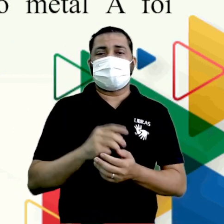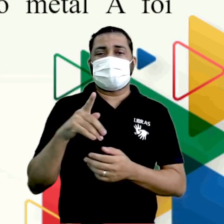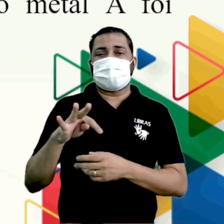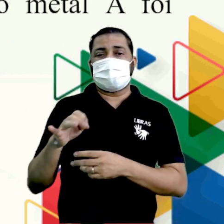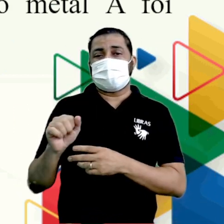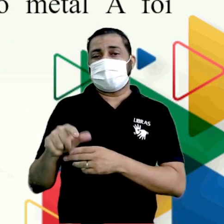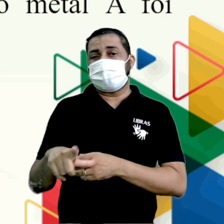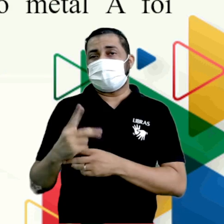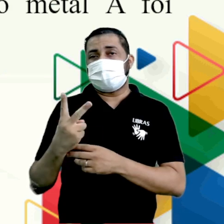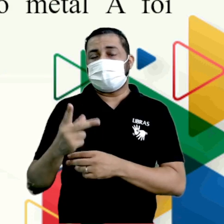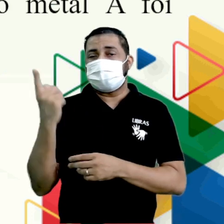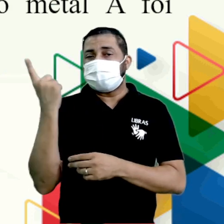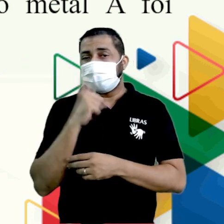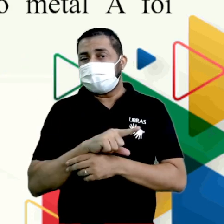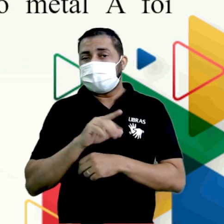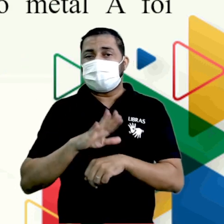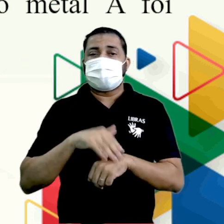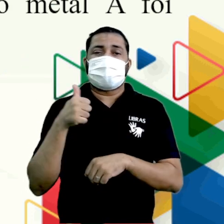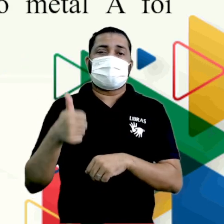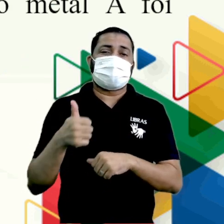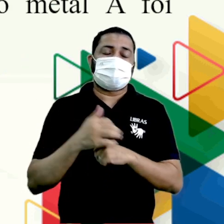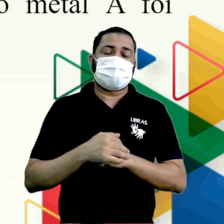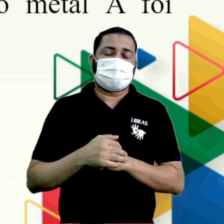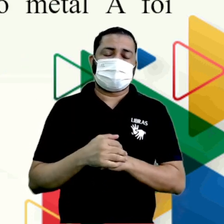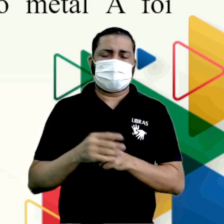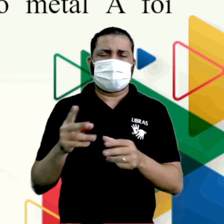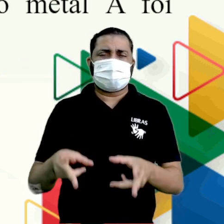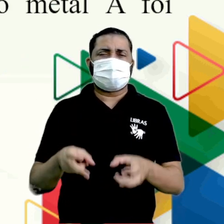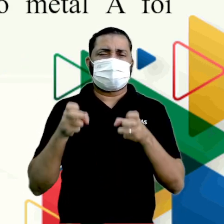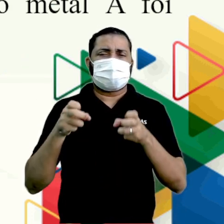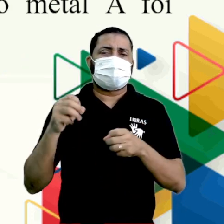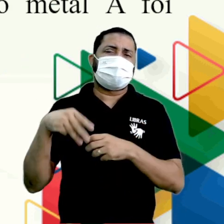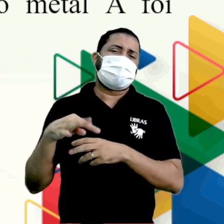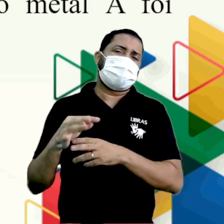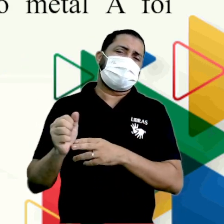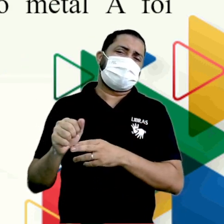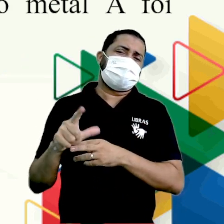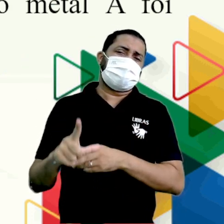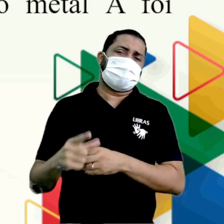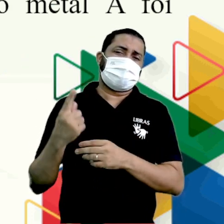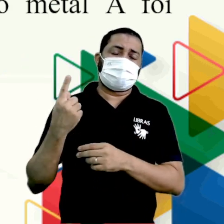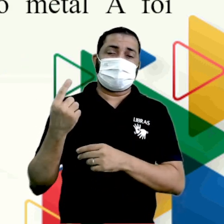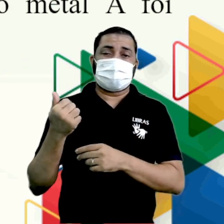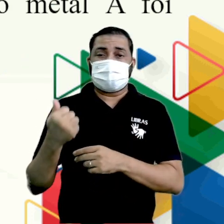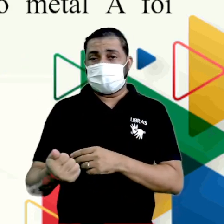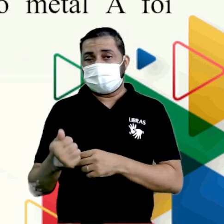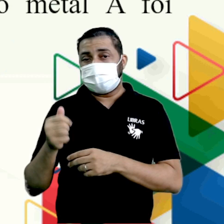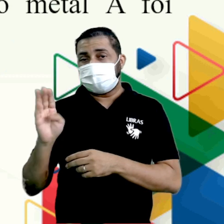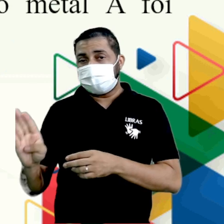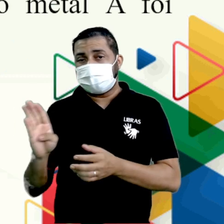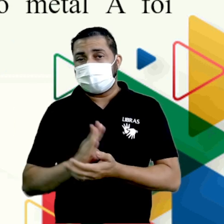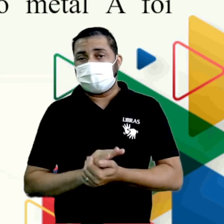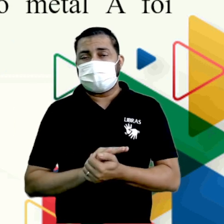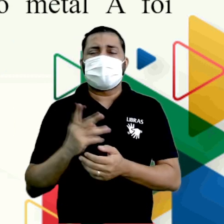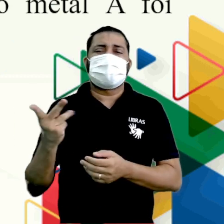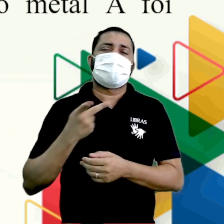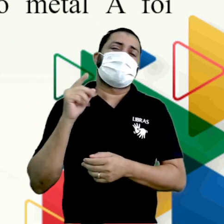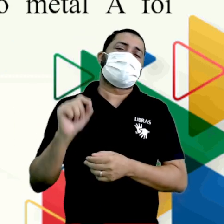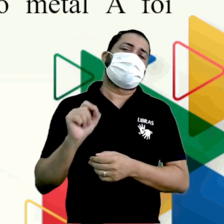foi considerado a melhor opção. Vamos observar aí o metal A, vamos observar o metal B. Olha o que ele nos